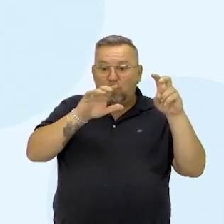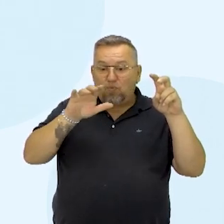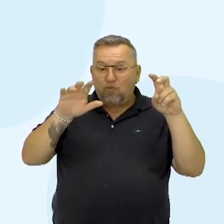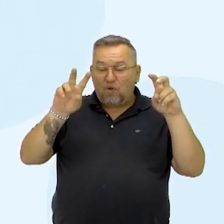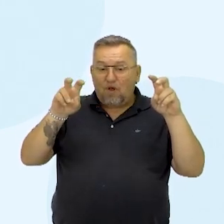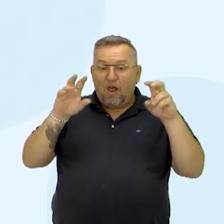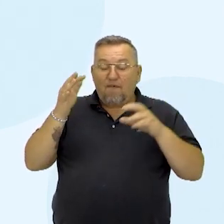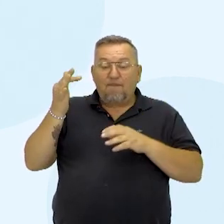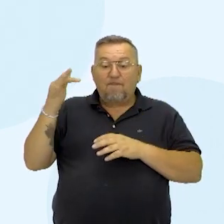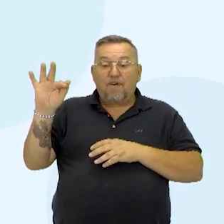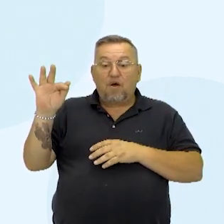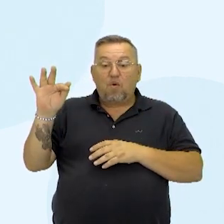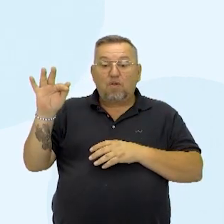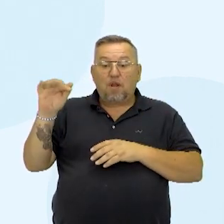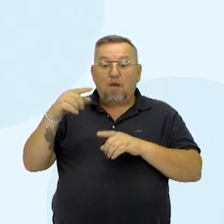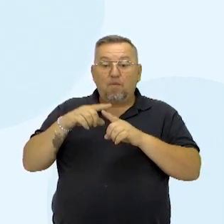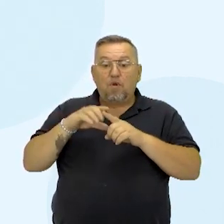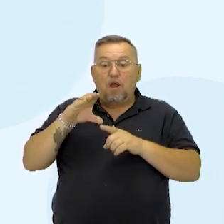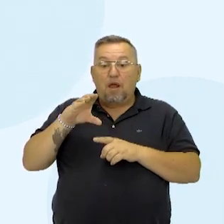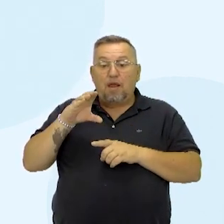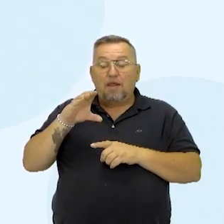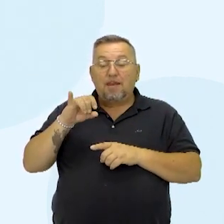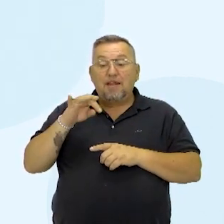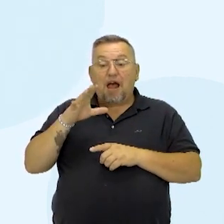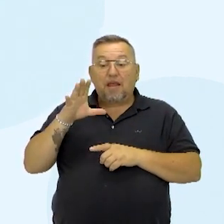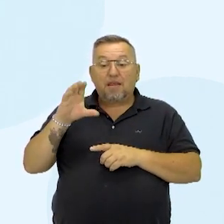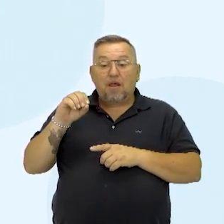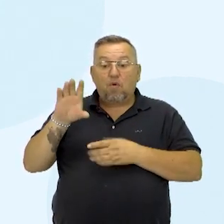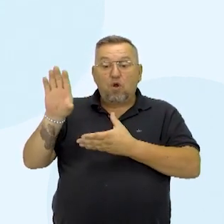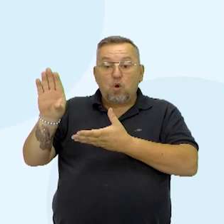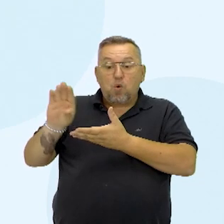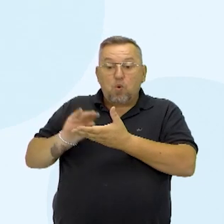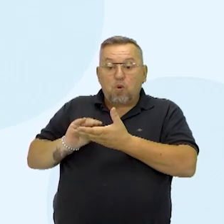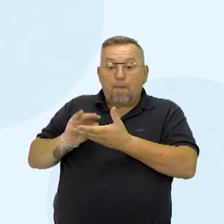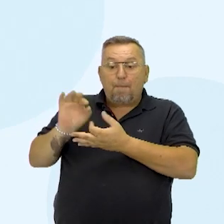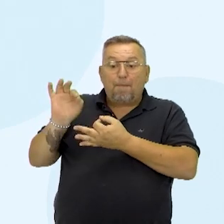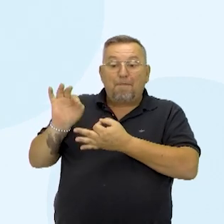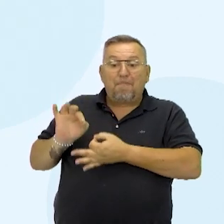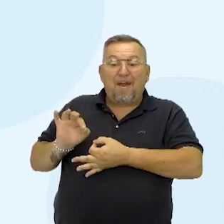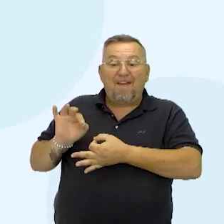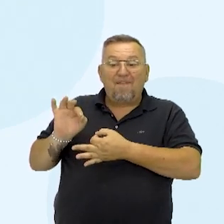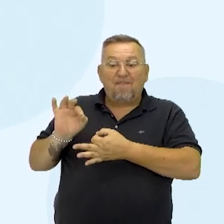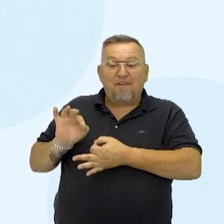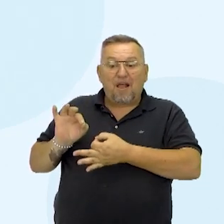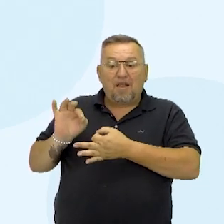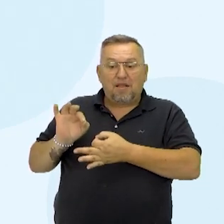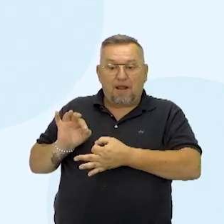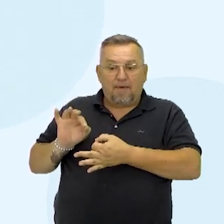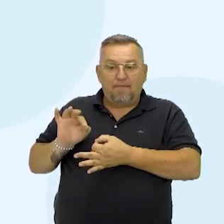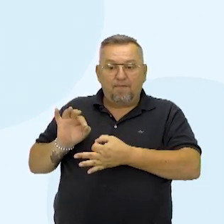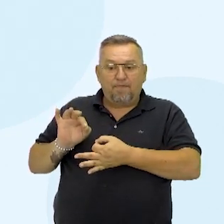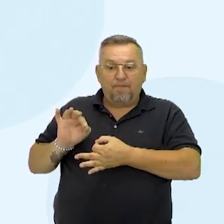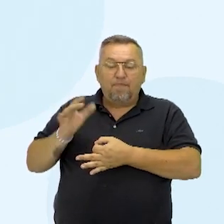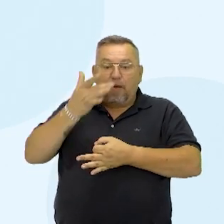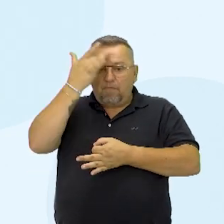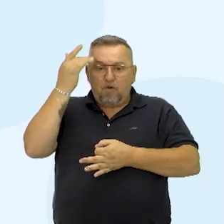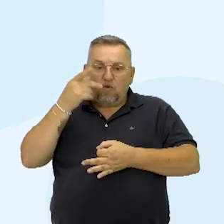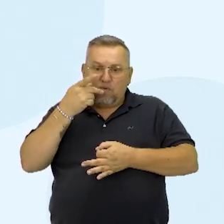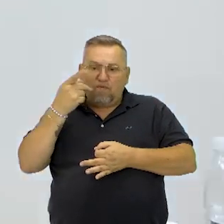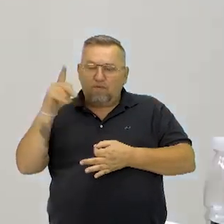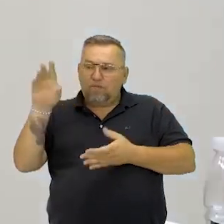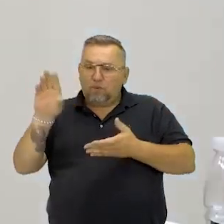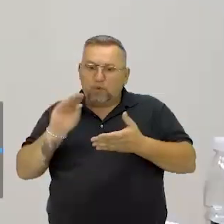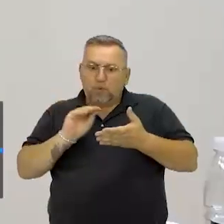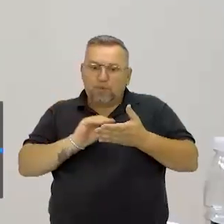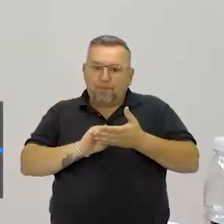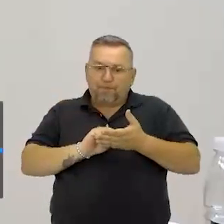falsa, porque a citação é uma cópia exata. E tem que ser isso, tem que ser exata. Do jeito que a pessoa falou ali, né,